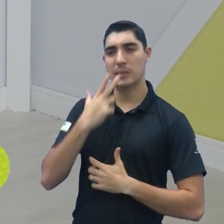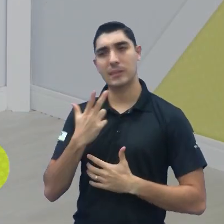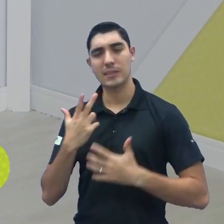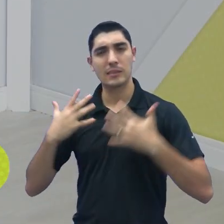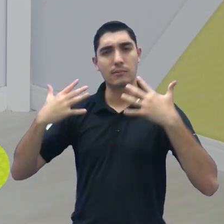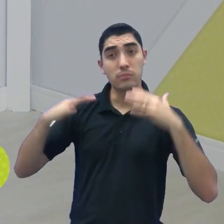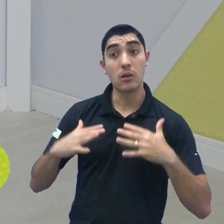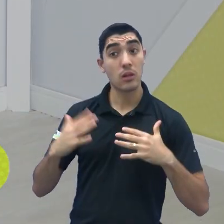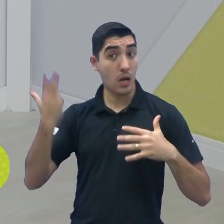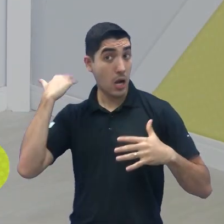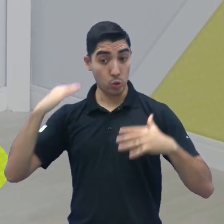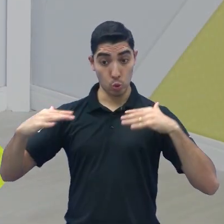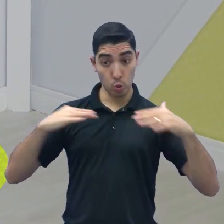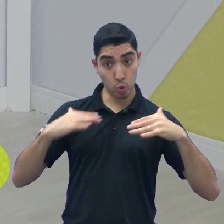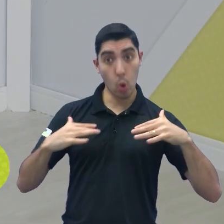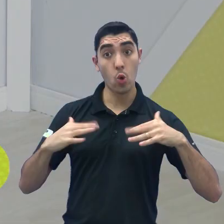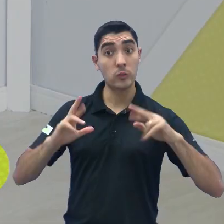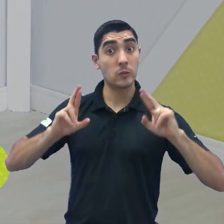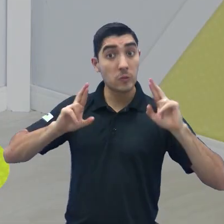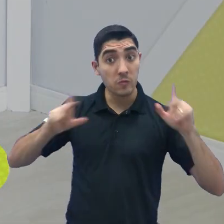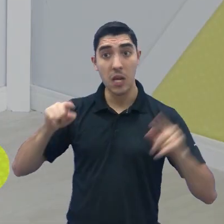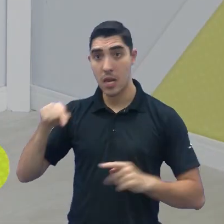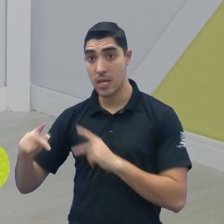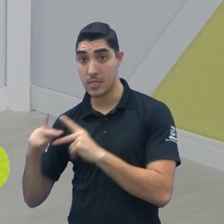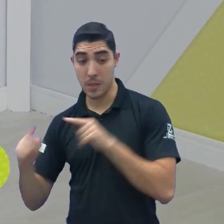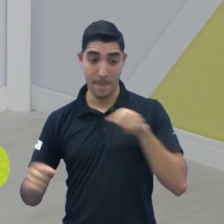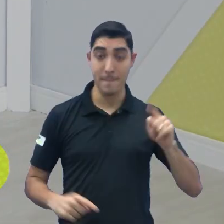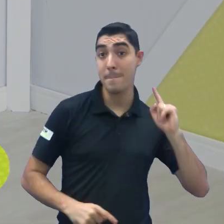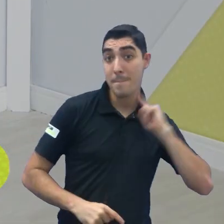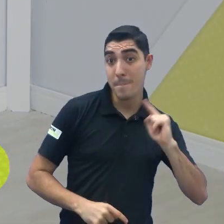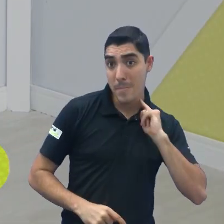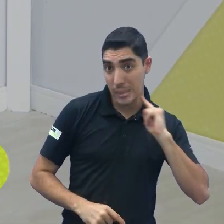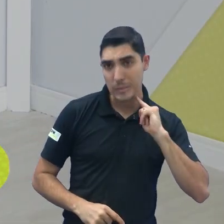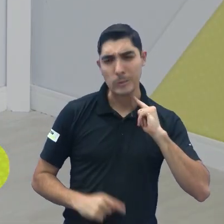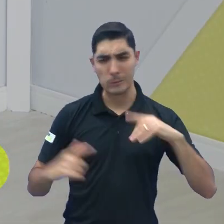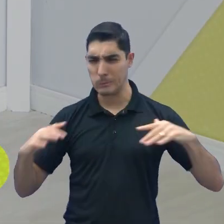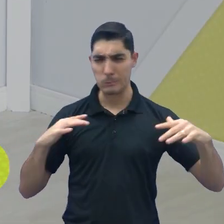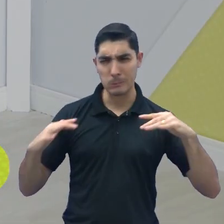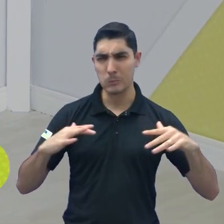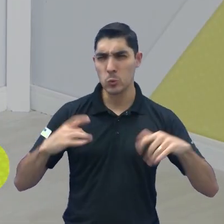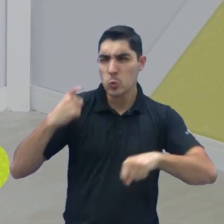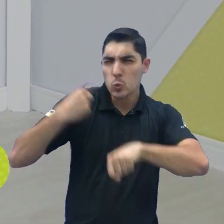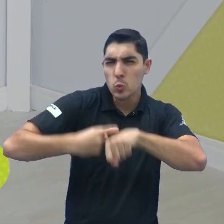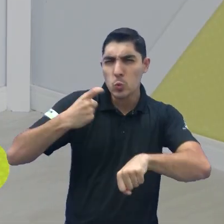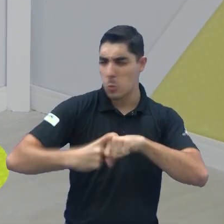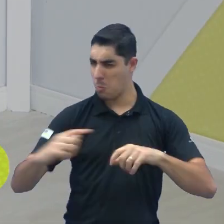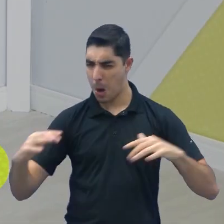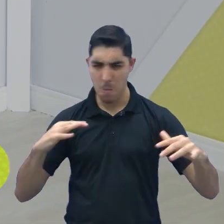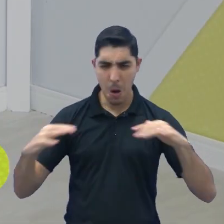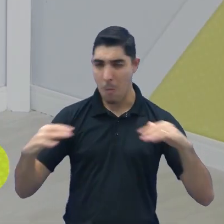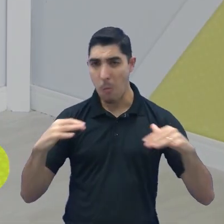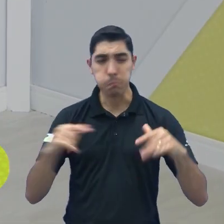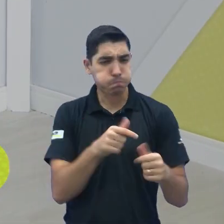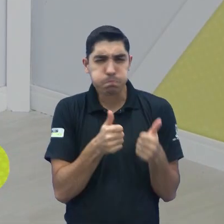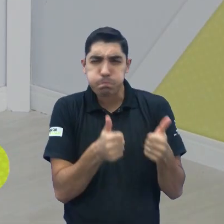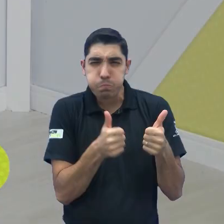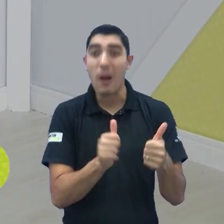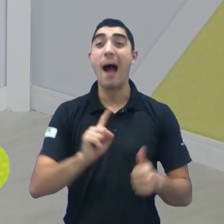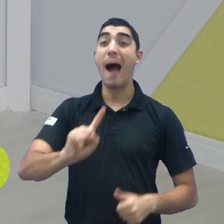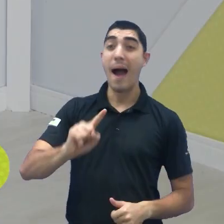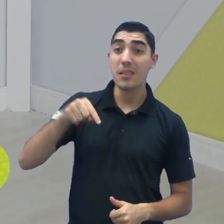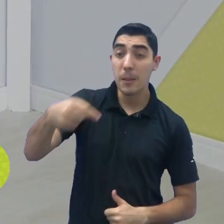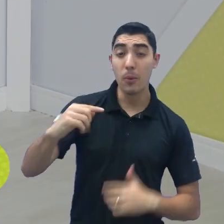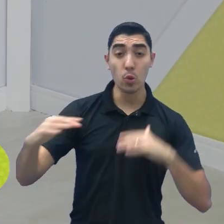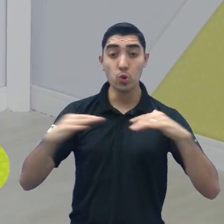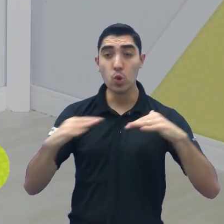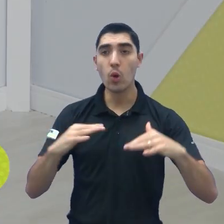Ali a parada é outra. Minas vai brigar pelo título realmente. Fizeram uma partida pau a pau e justamente nessa partida contra o Minas, os lances livres